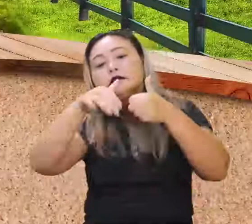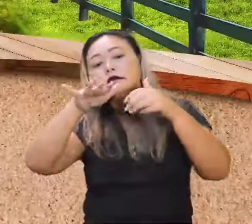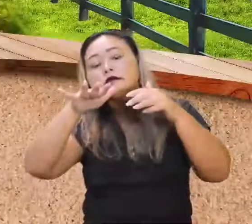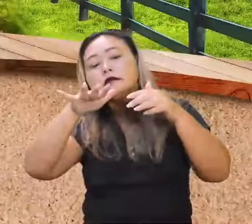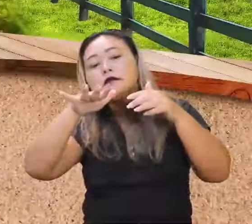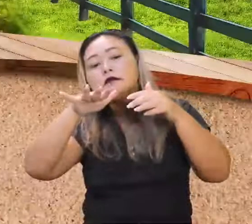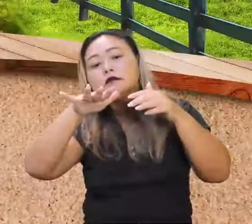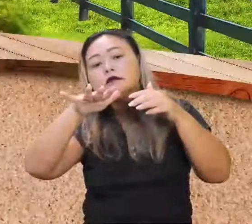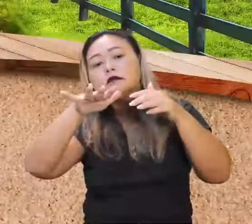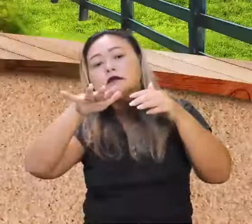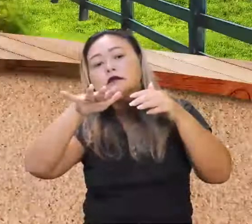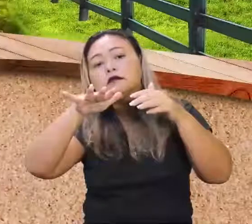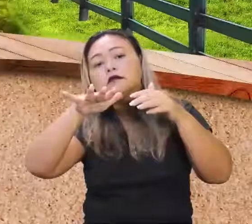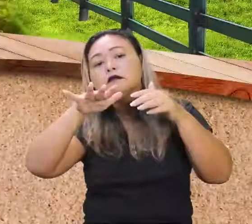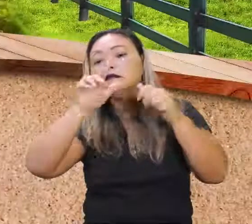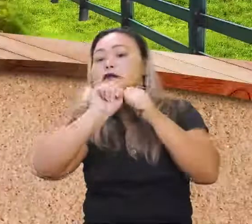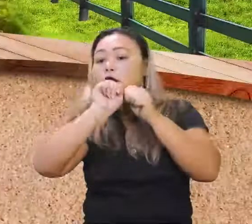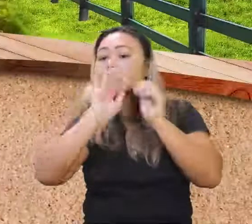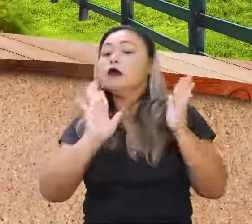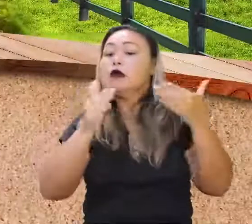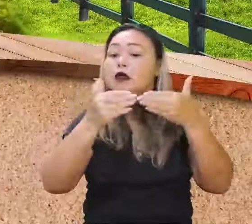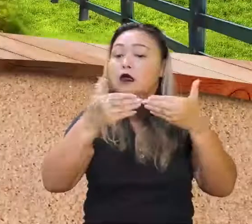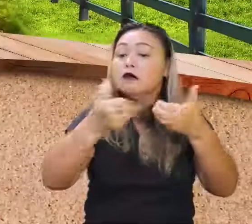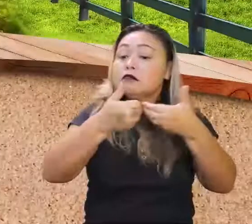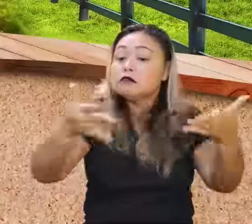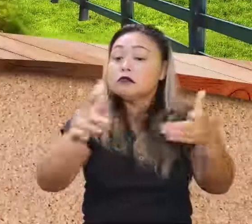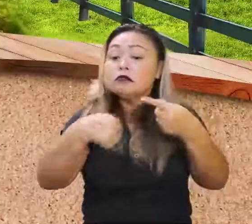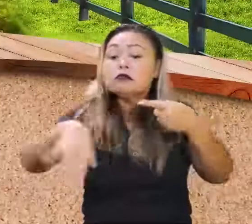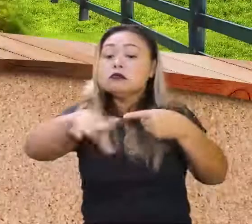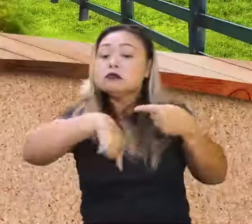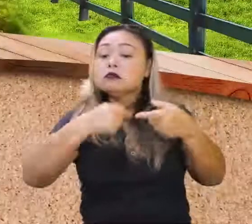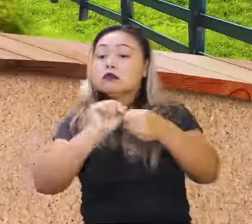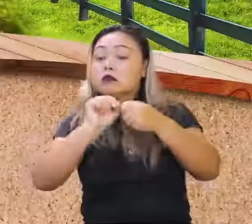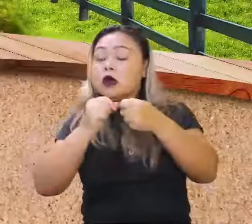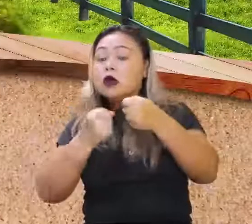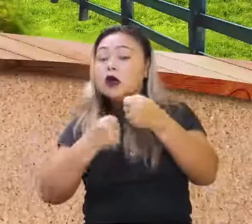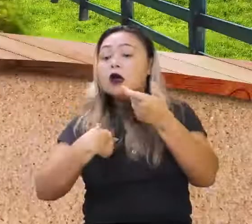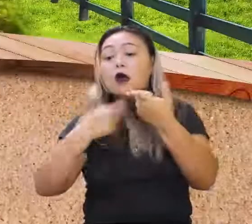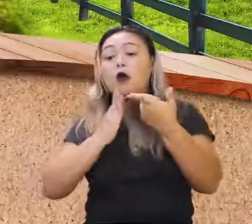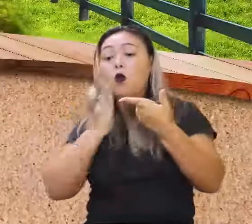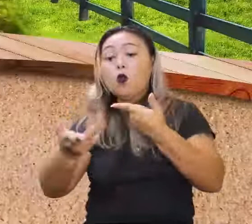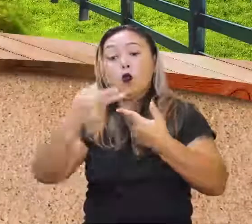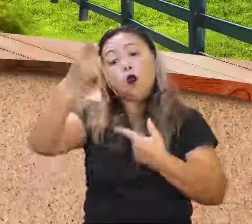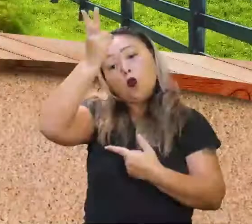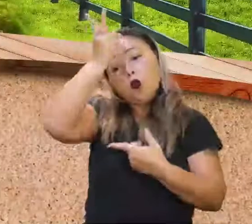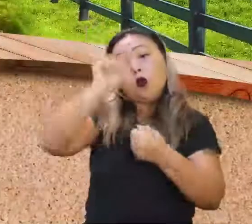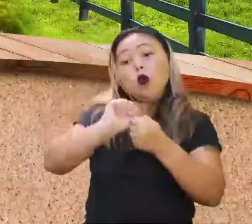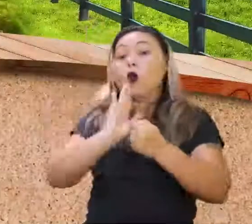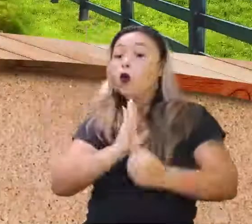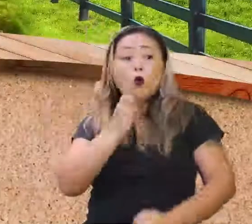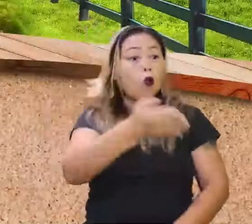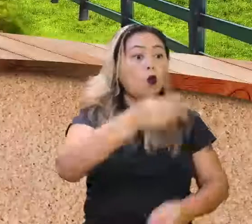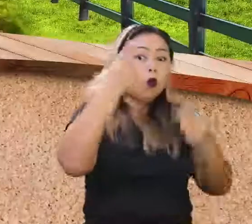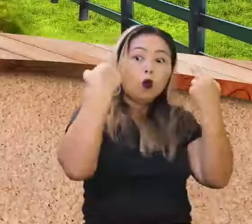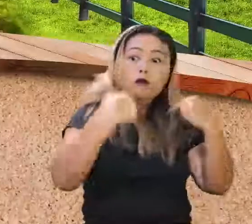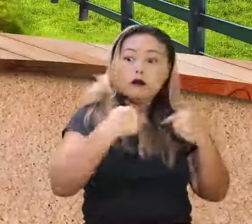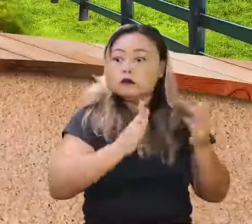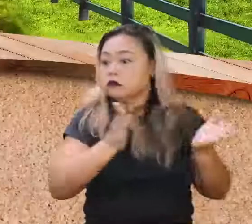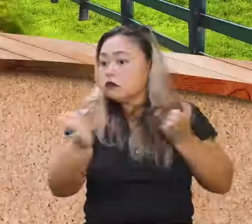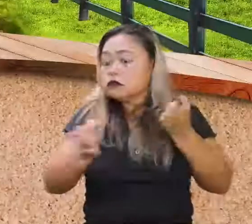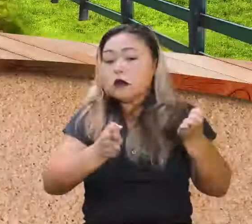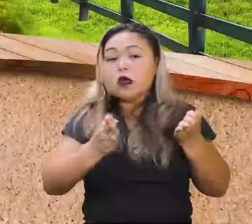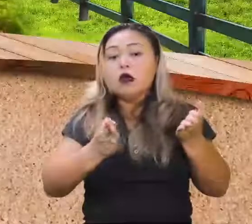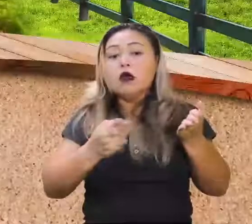de sistemas intensivo, extensivo, na produção de cabras ou na produção de ovinos,